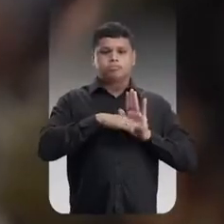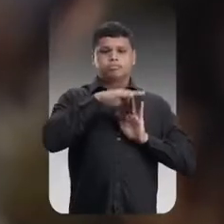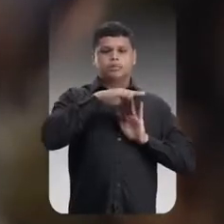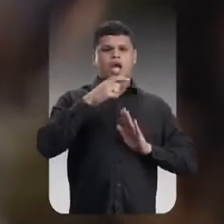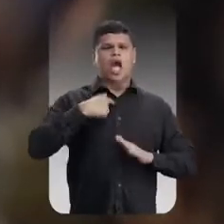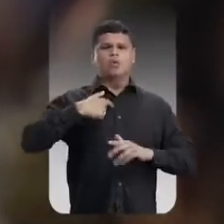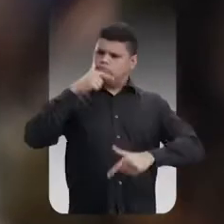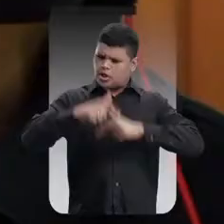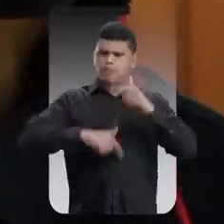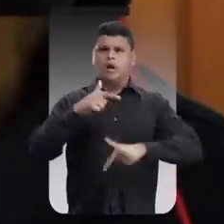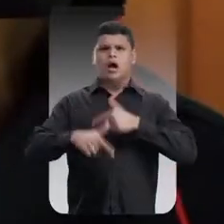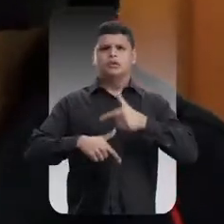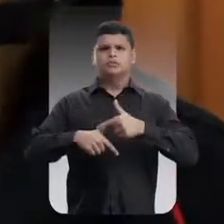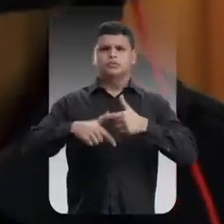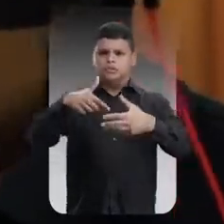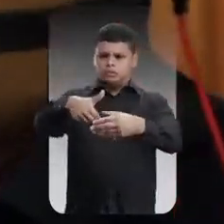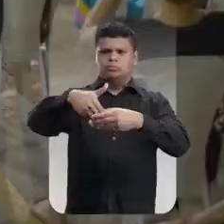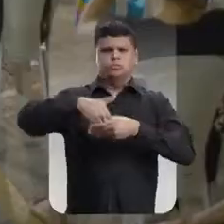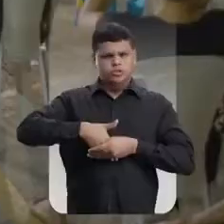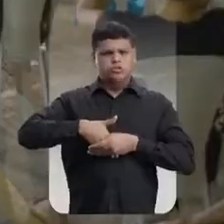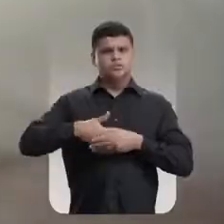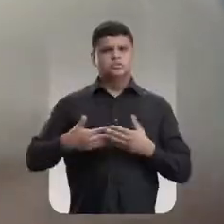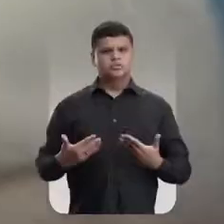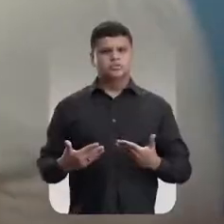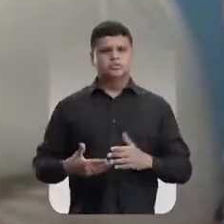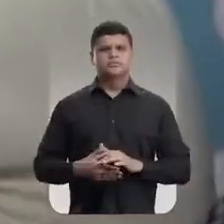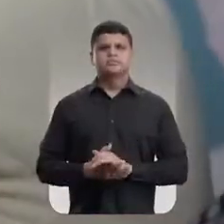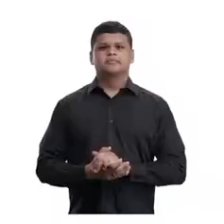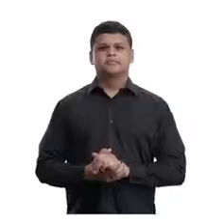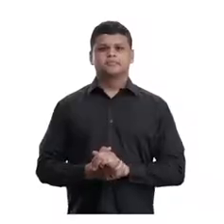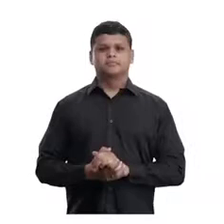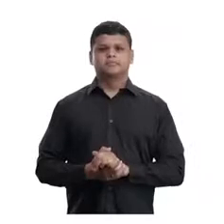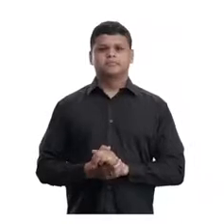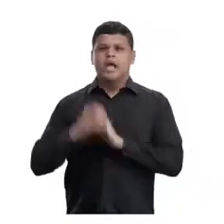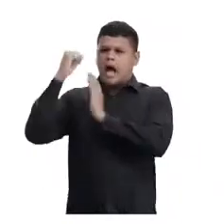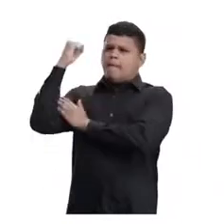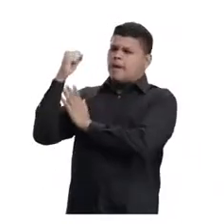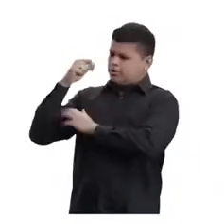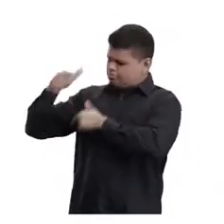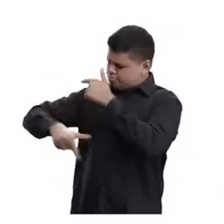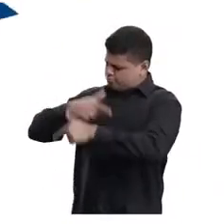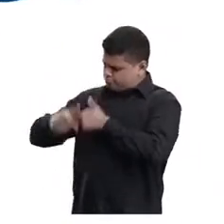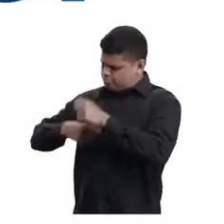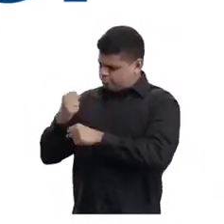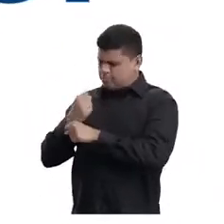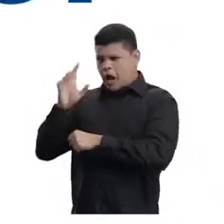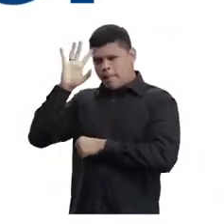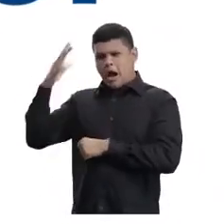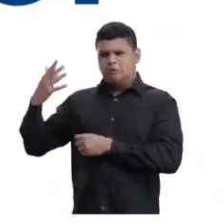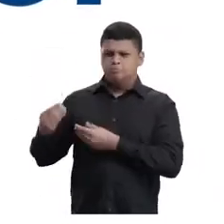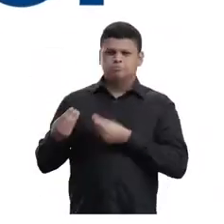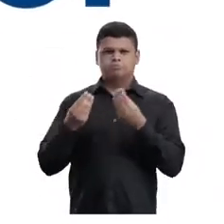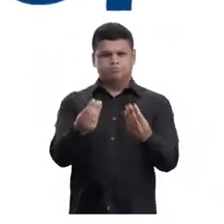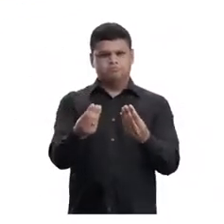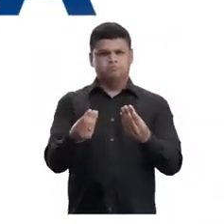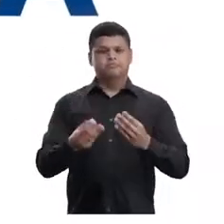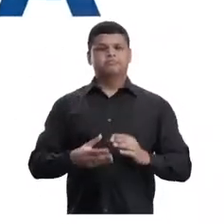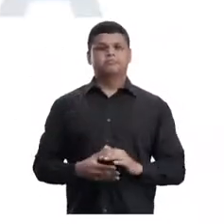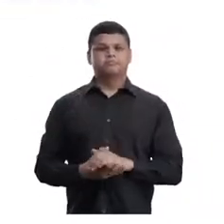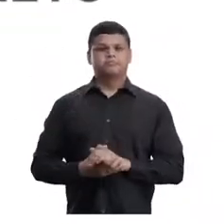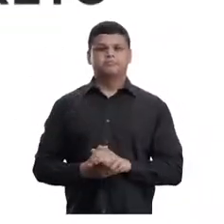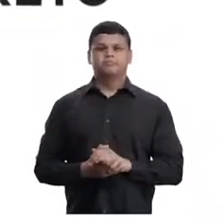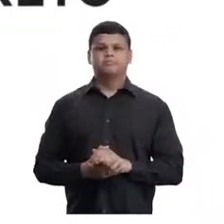trabalho. Eu sou candidato por isso, viajante. Amazonino resolve, Amazonino constrói, Amazonino entrega.